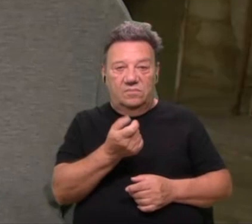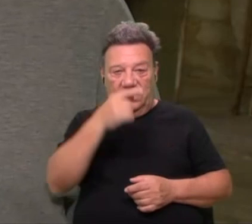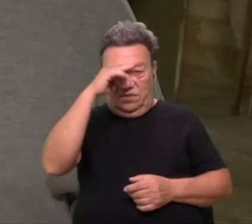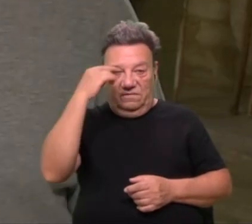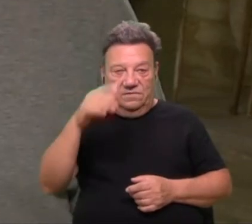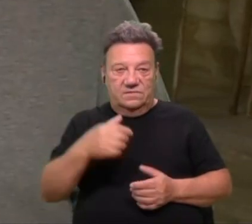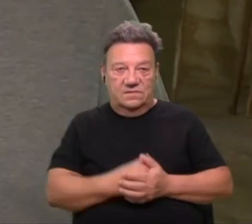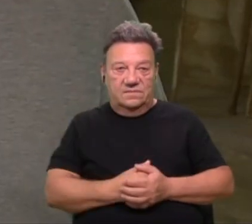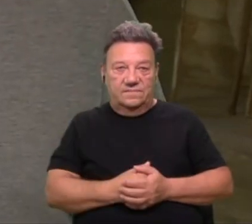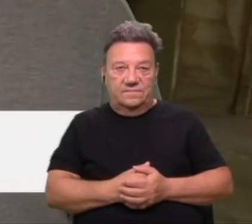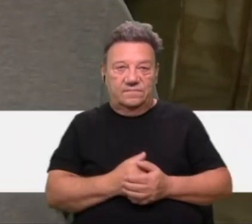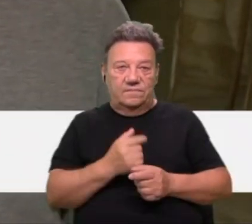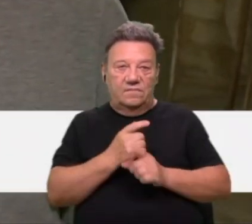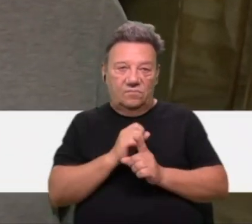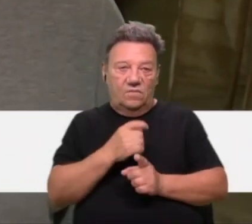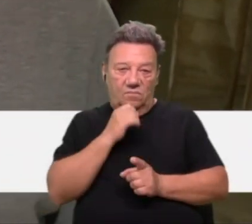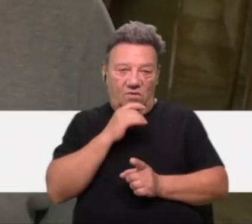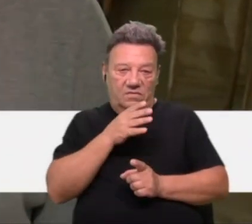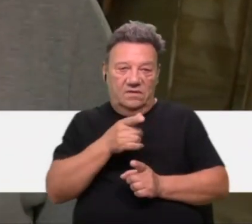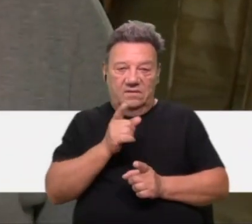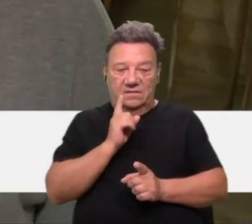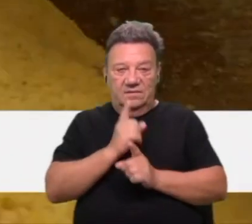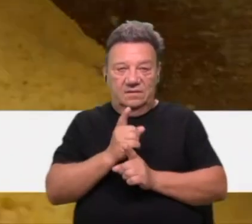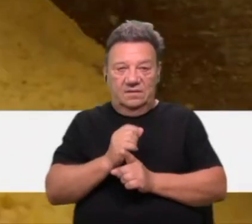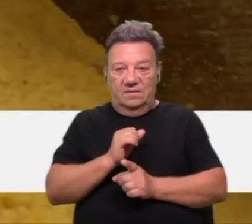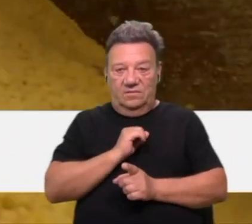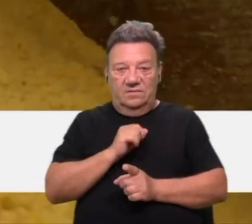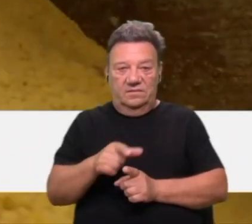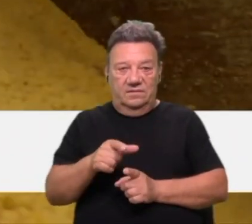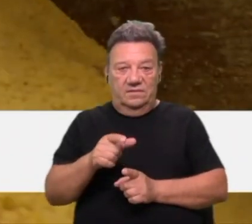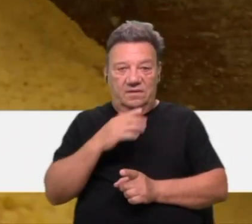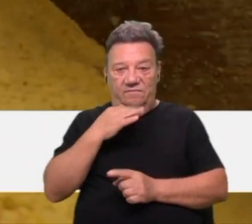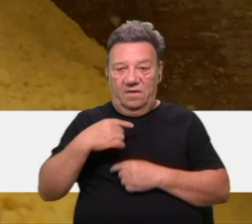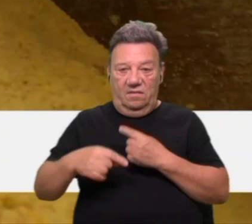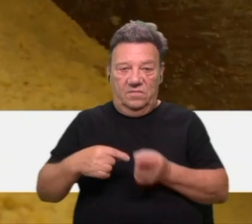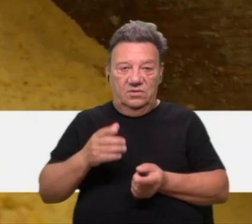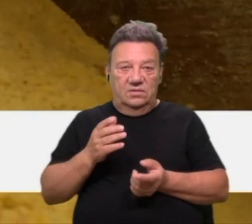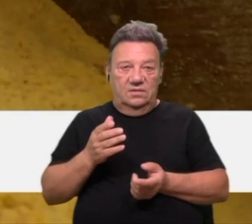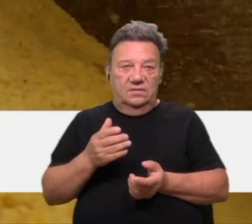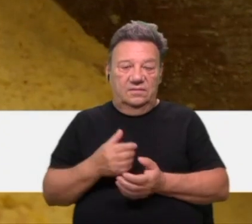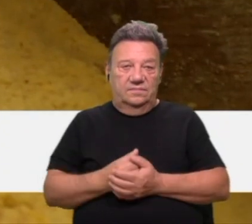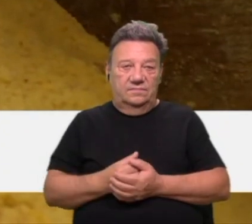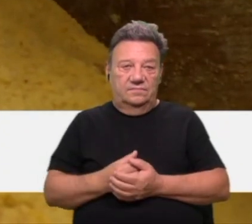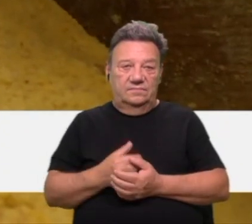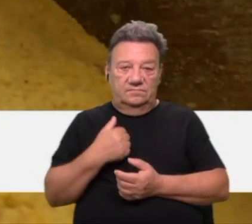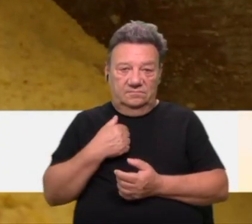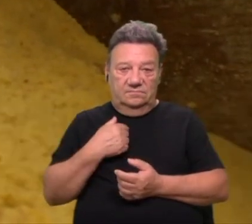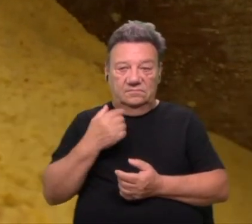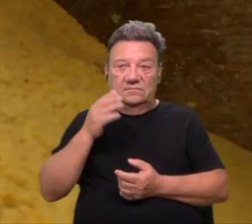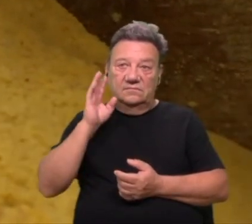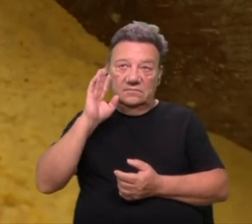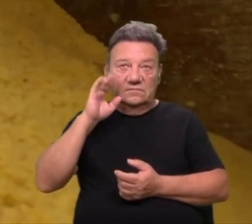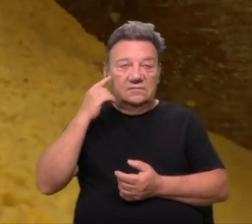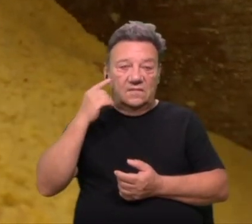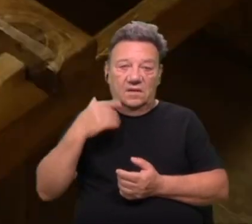difícil poderei dizer-vos que está na na nossa na nossa família que eu tenho conhecimento